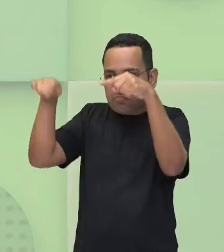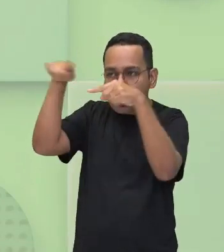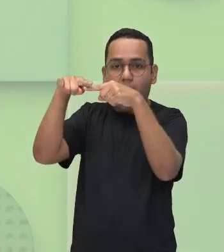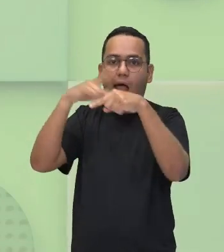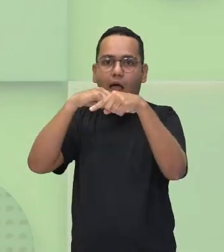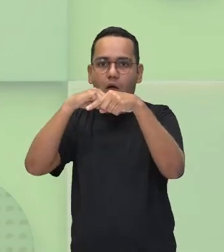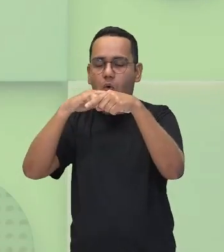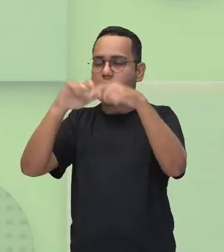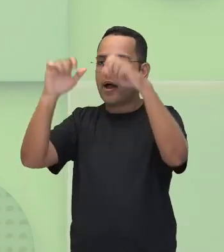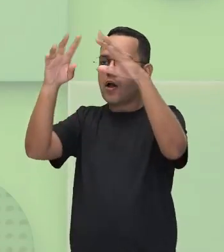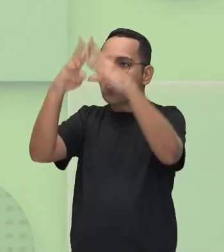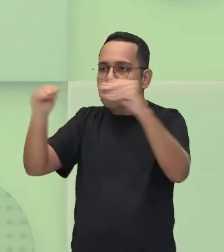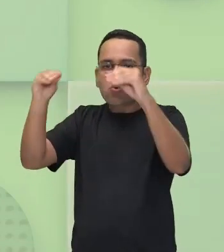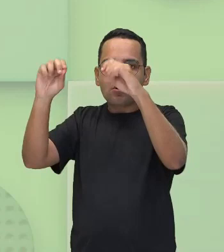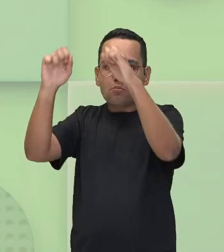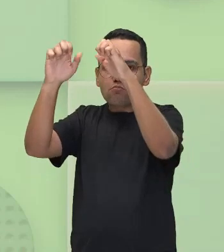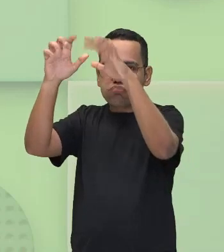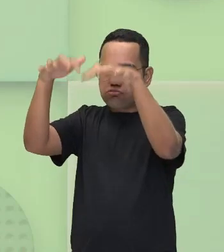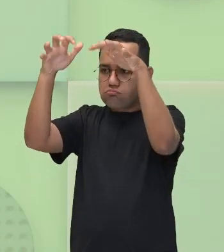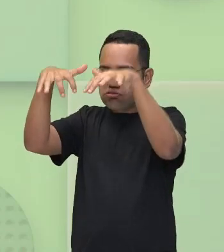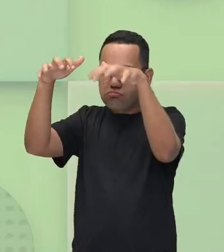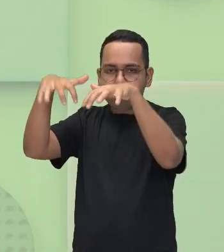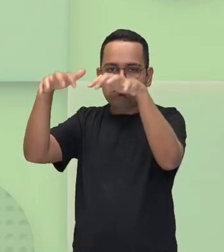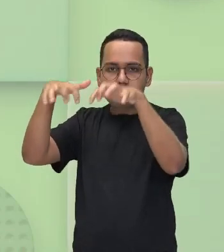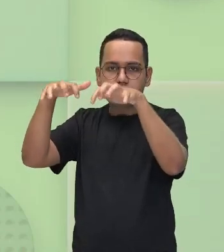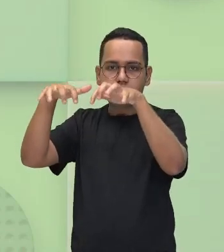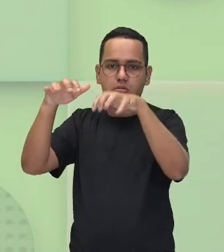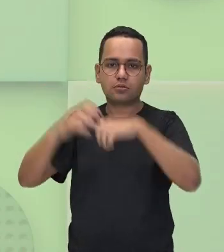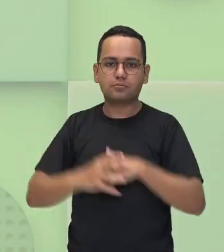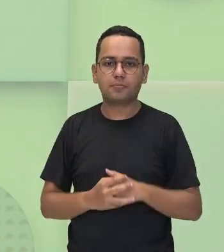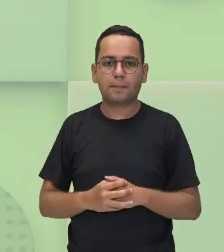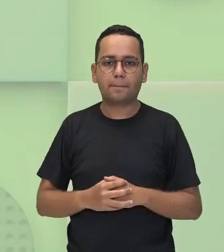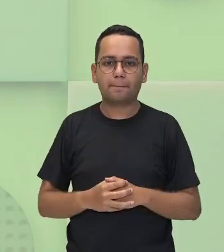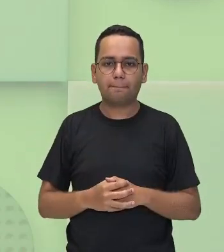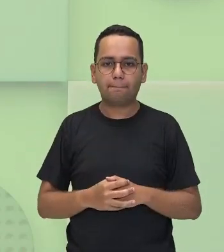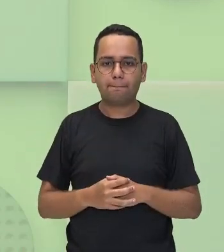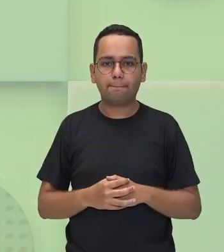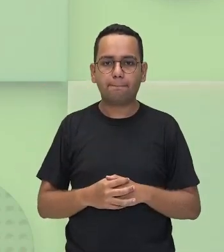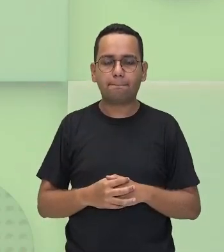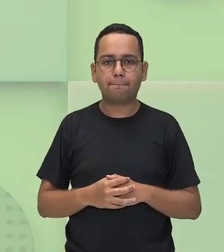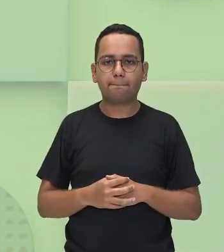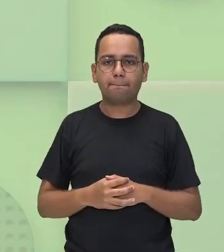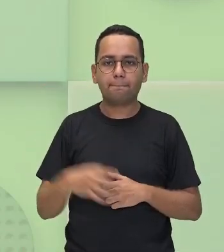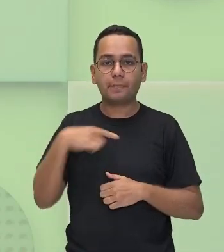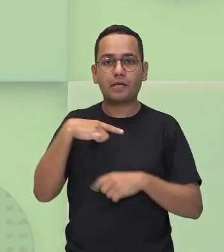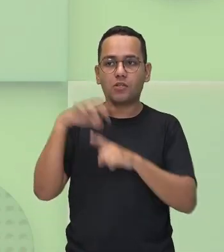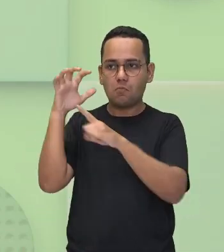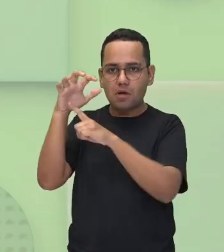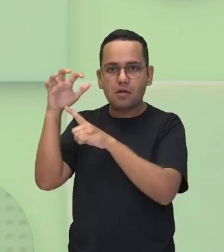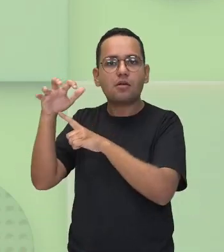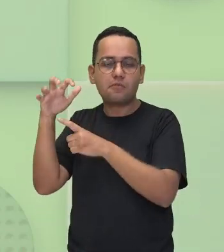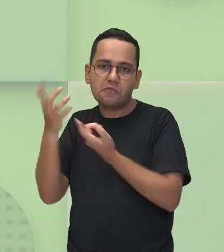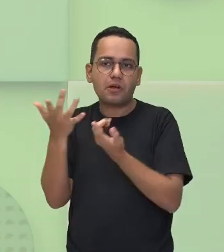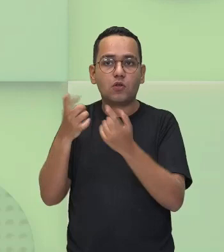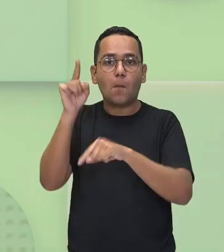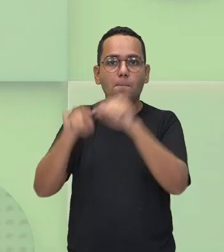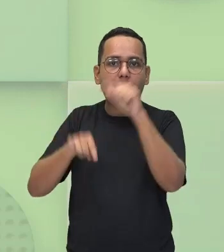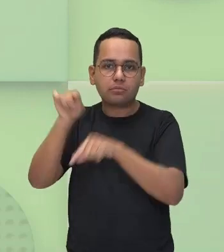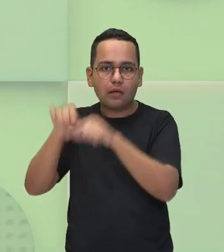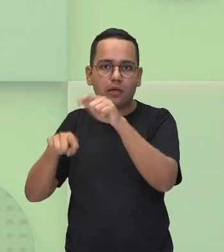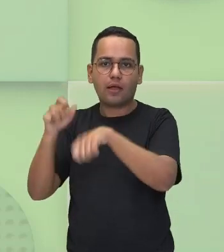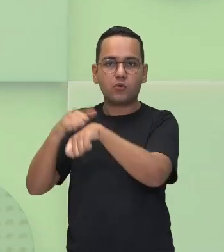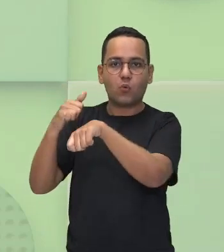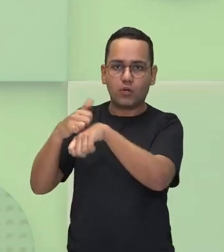substâncias ácidas que estavam ali em suspensão vão ter um efeito sobre as superfícies que eles estiverem em